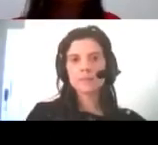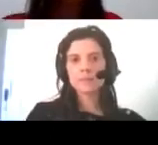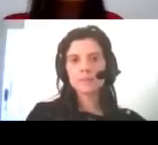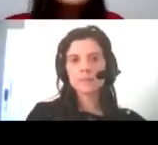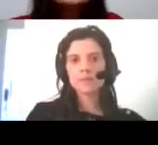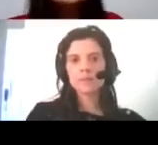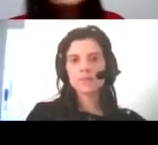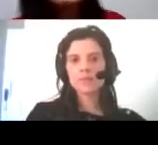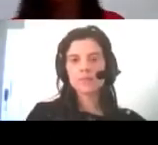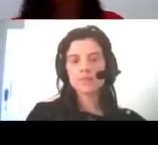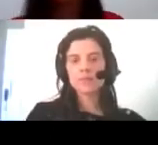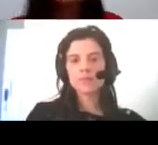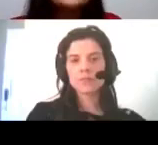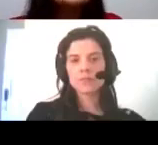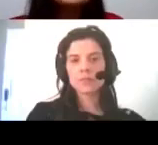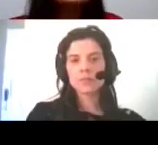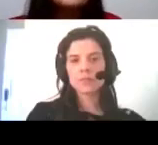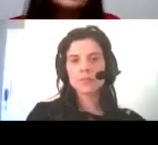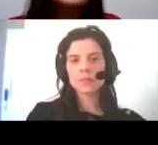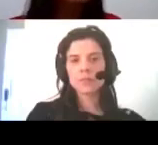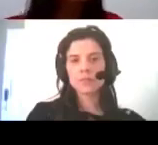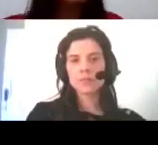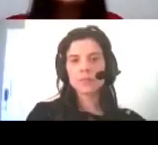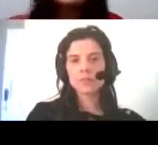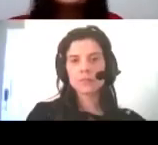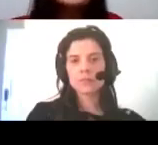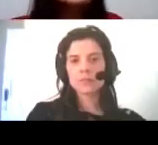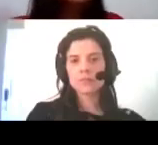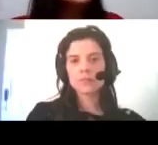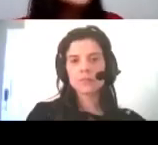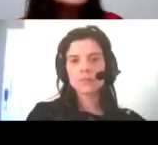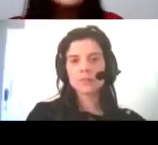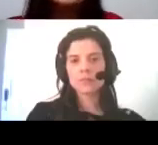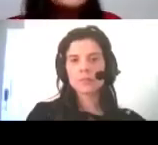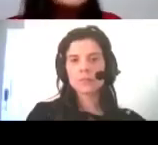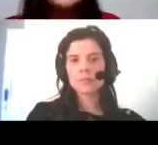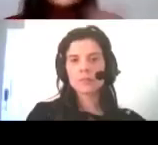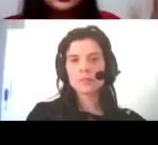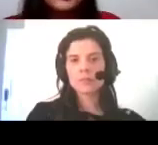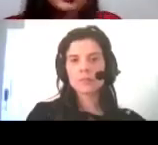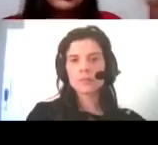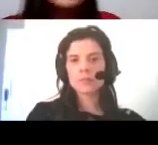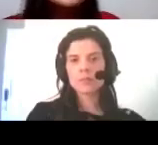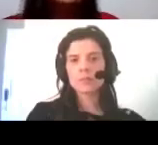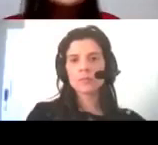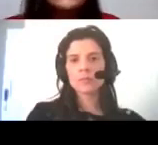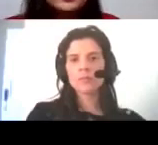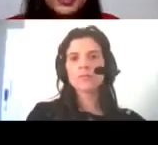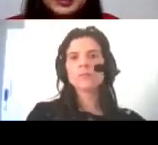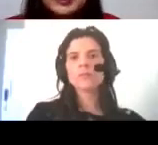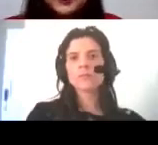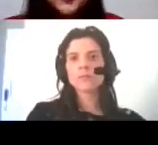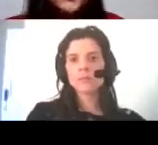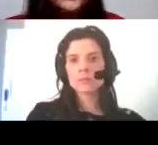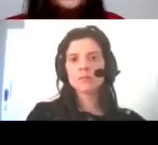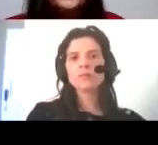a ver quais são os gastos e os investimentos realizados pelo município, pelo estado, presidente, né, pelos âmbitos